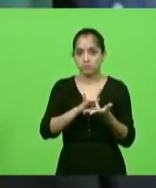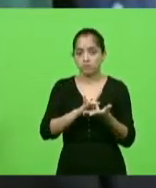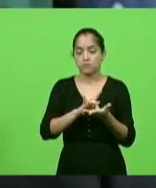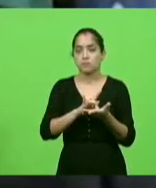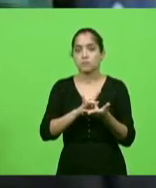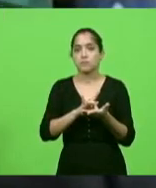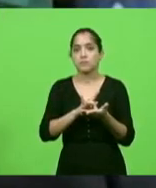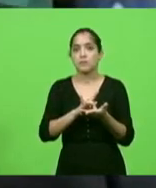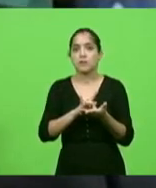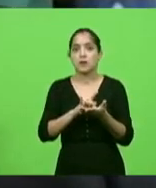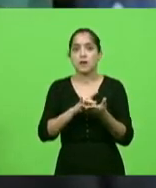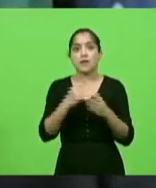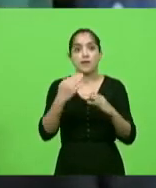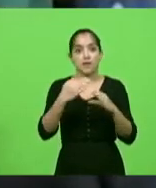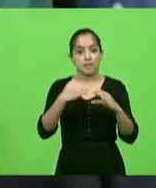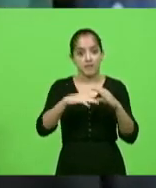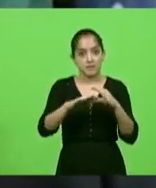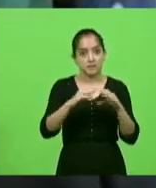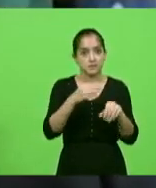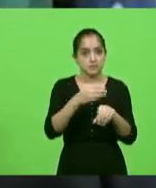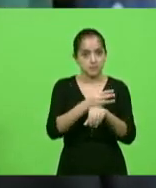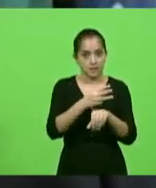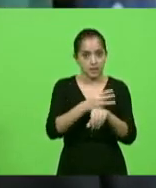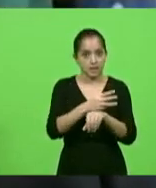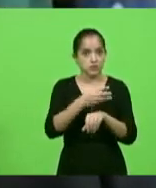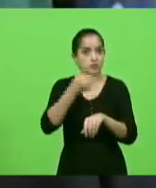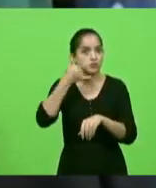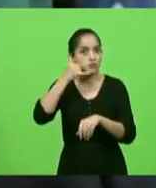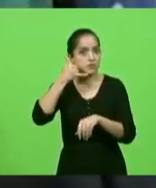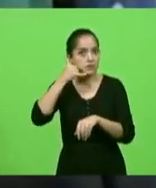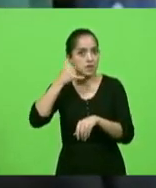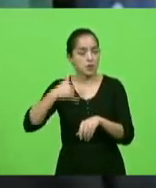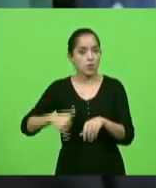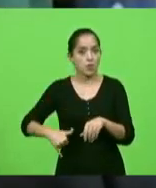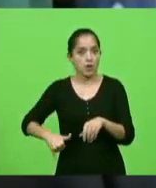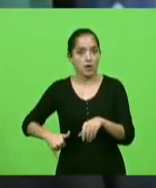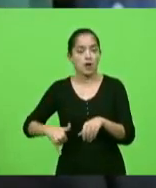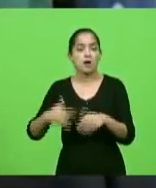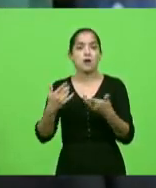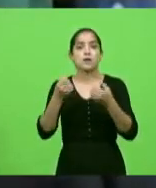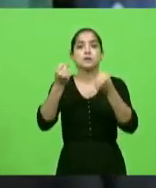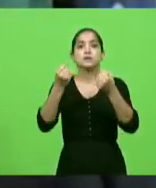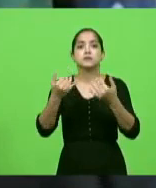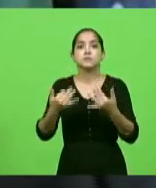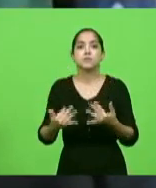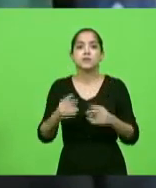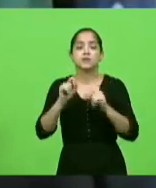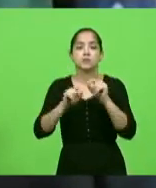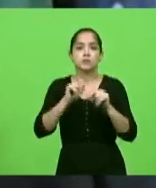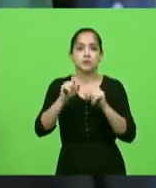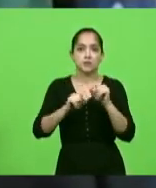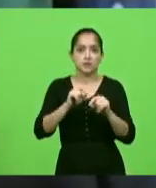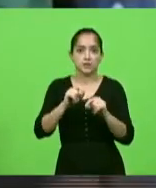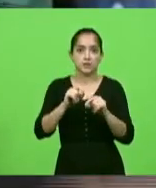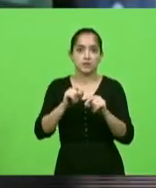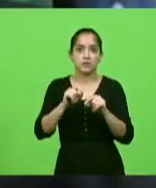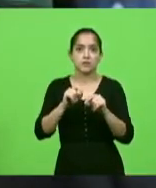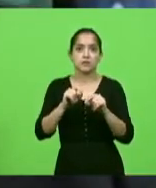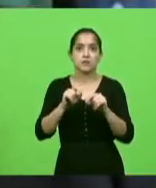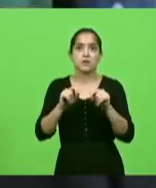mesmo Samuel é mensagem encontrado no seu telefone salvar referiria refere que estaria